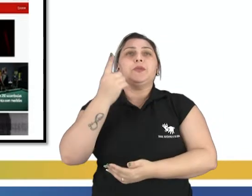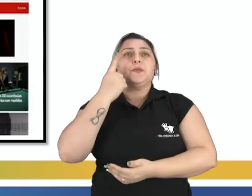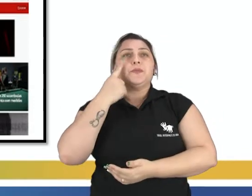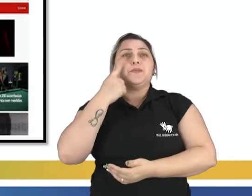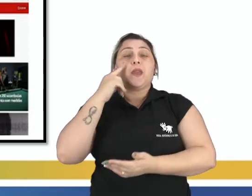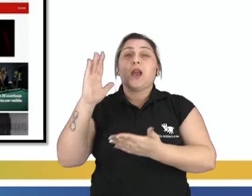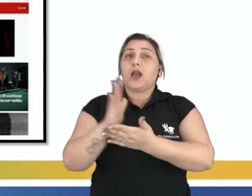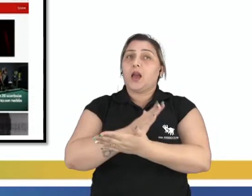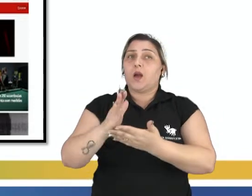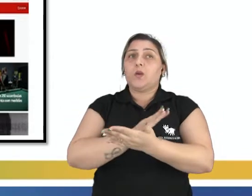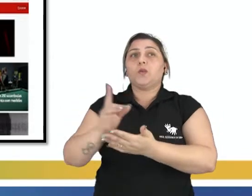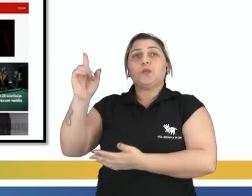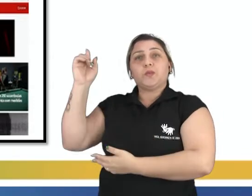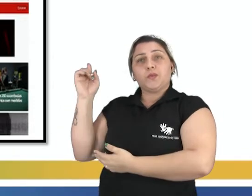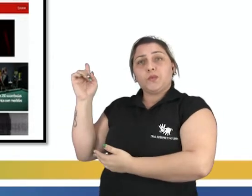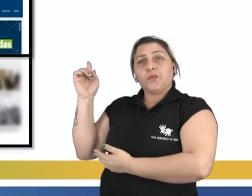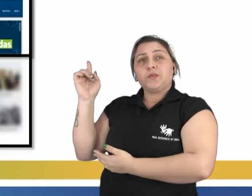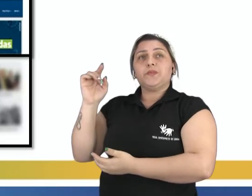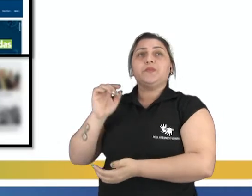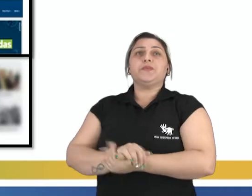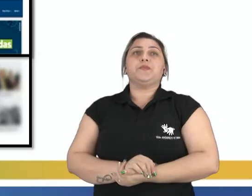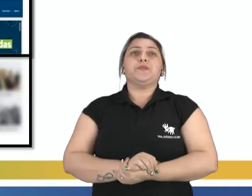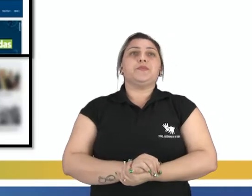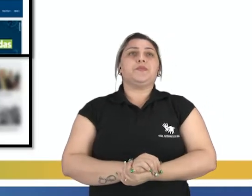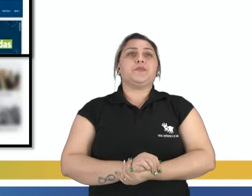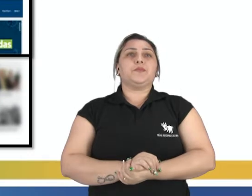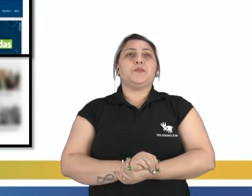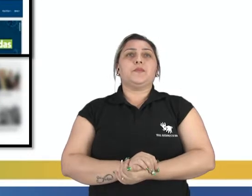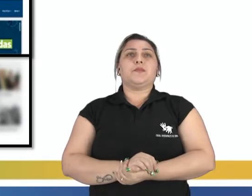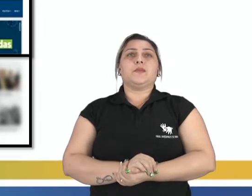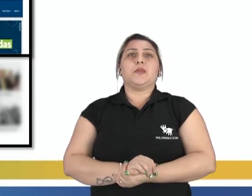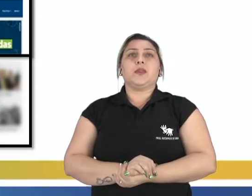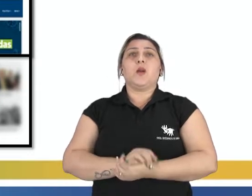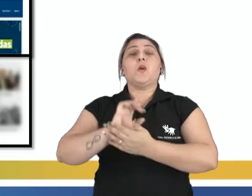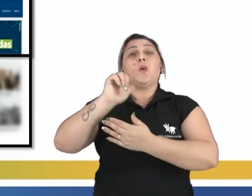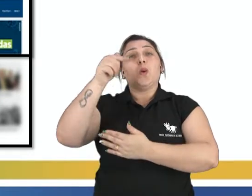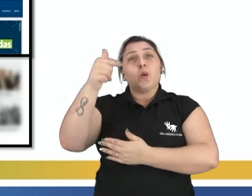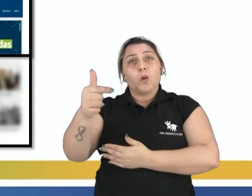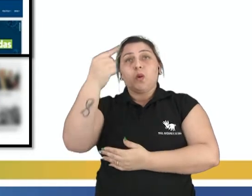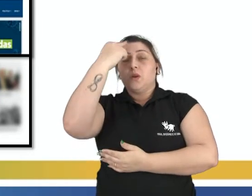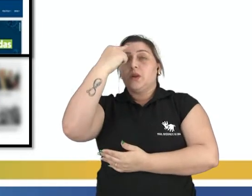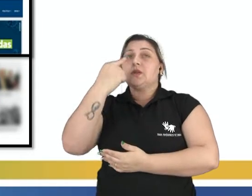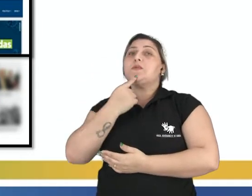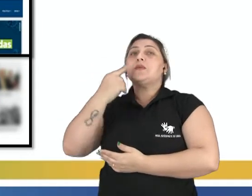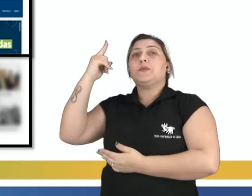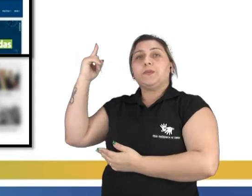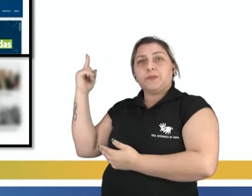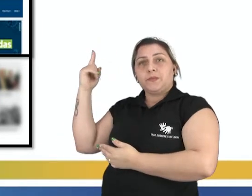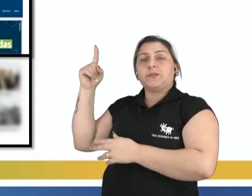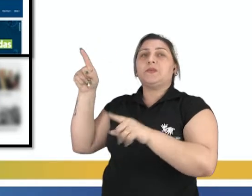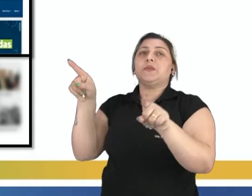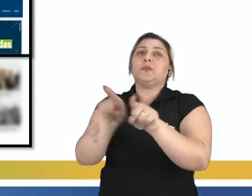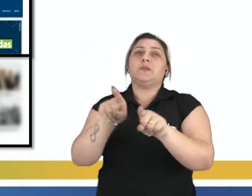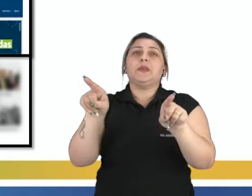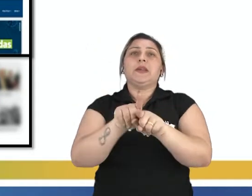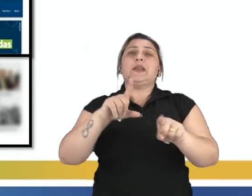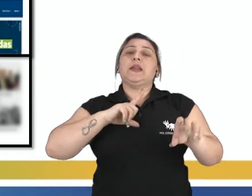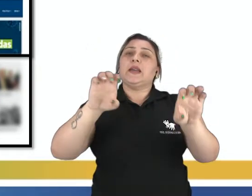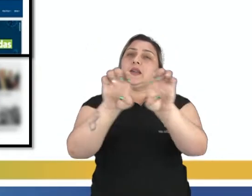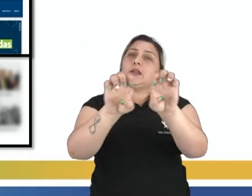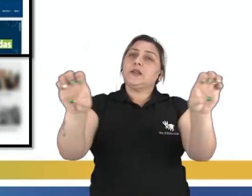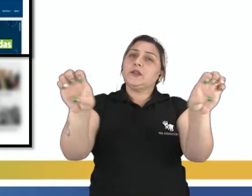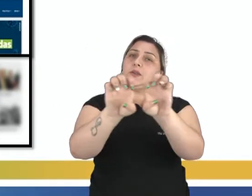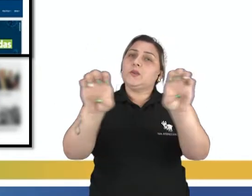temos alguns modelos que vocês estão vendo, tá? Aqui nós temos outros modelos também, tá? E temos a estrutura do